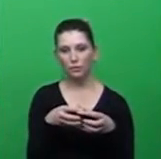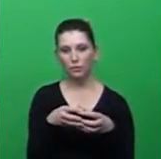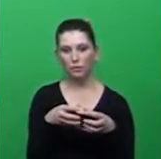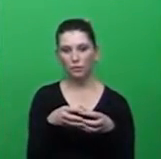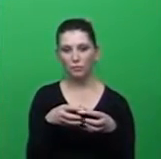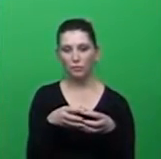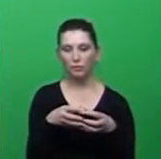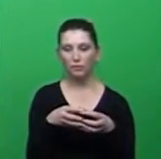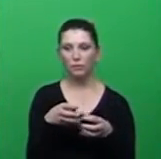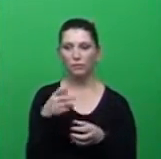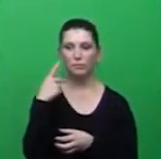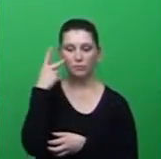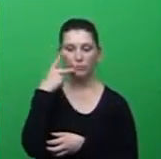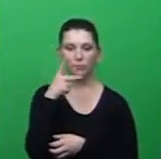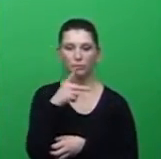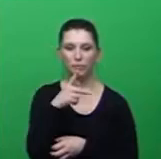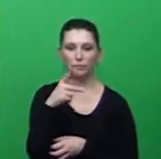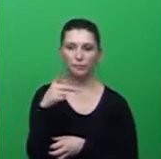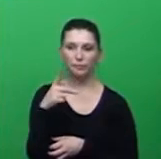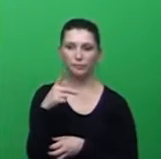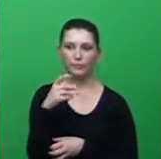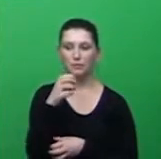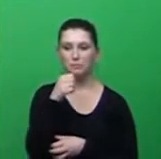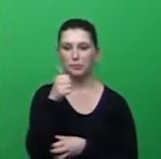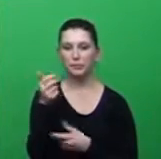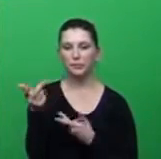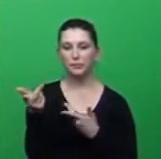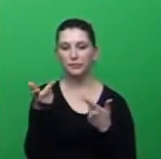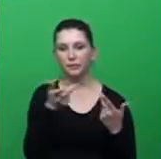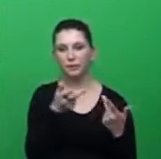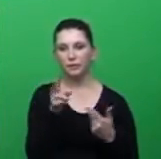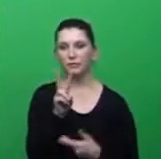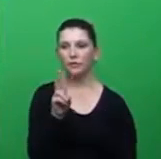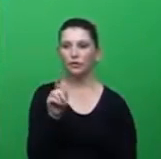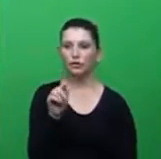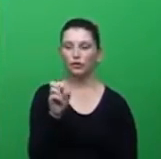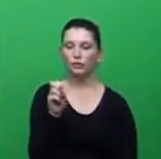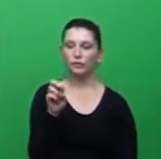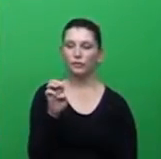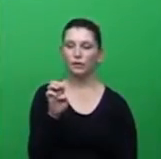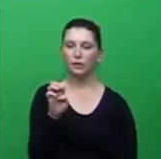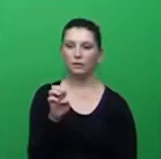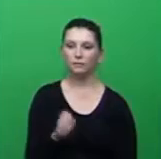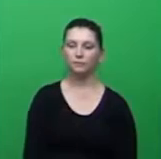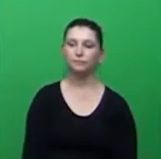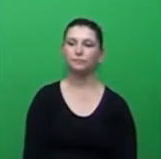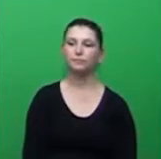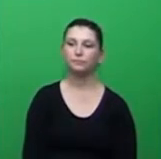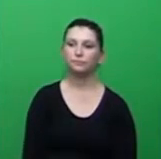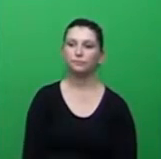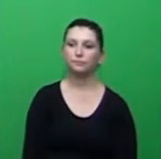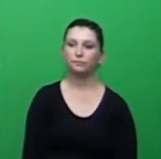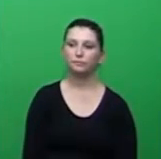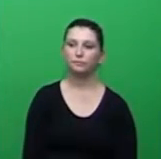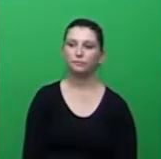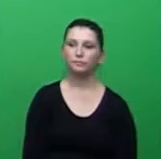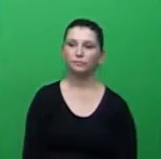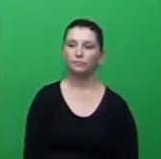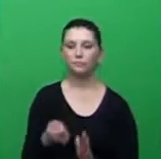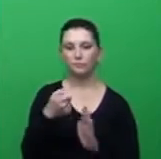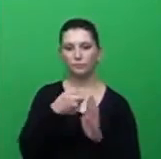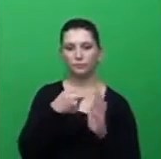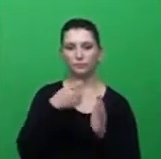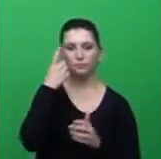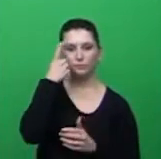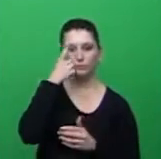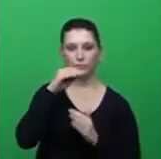nessa casa, dou boas-vindas novamente ao vereador Zappellini. Ok. Ordem do dia da próxima